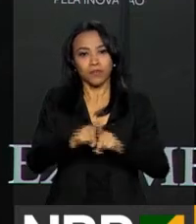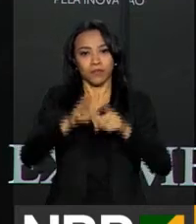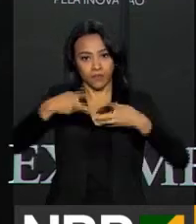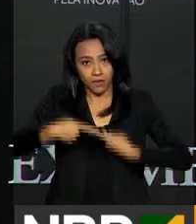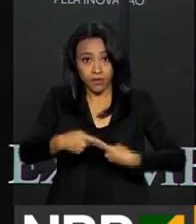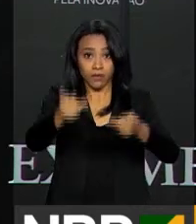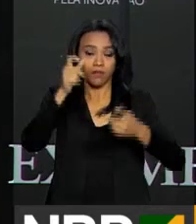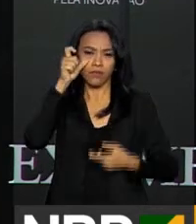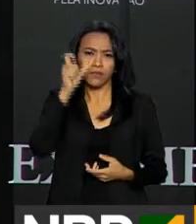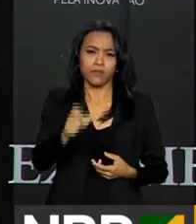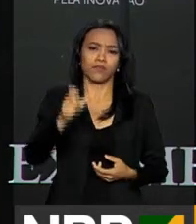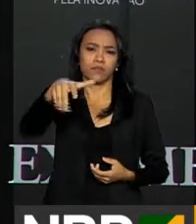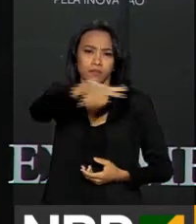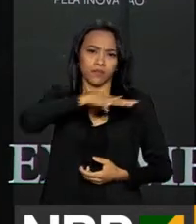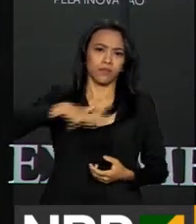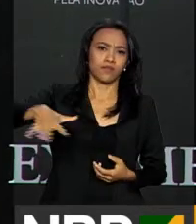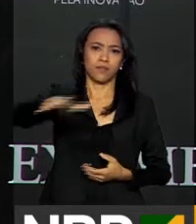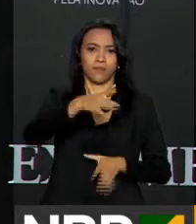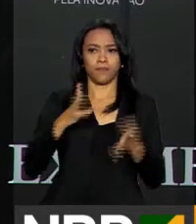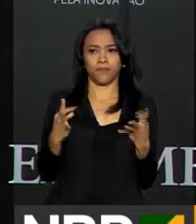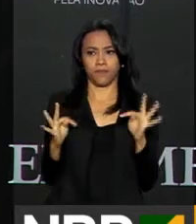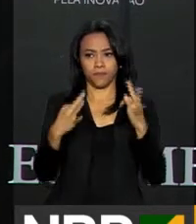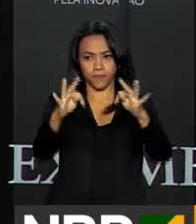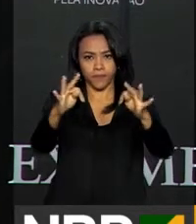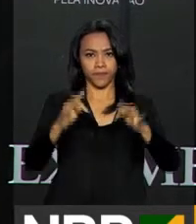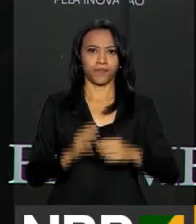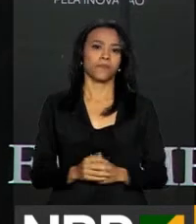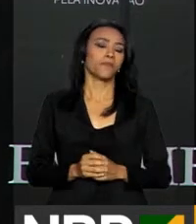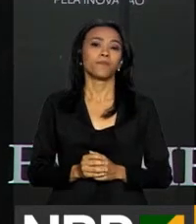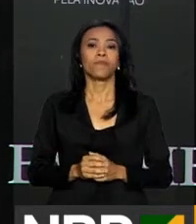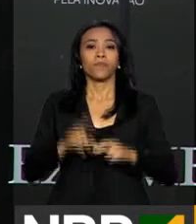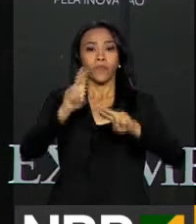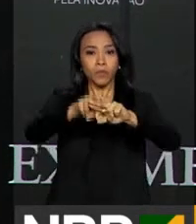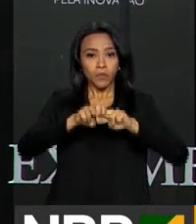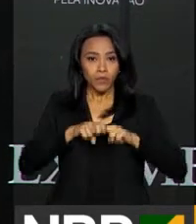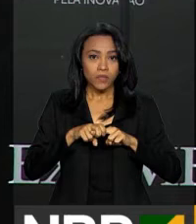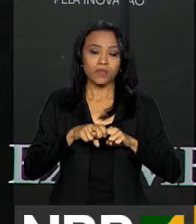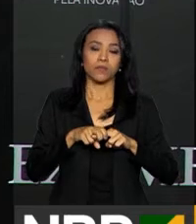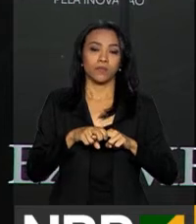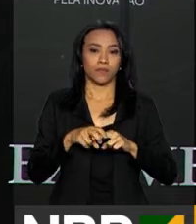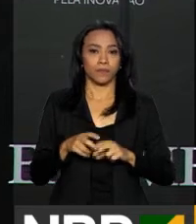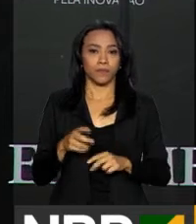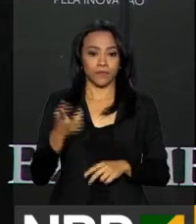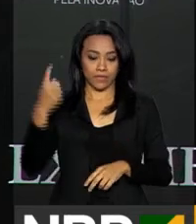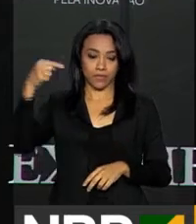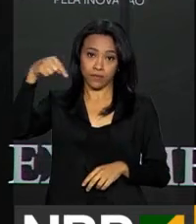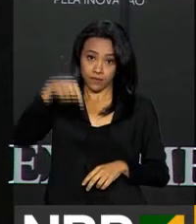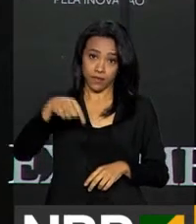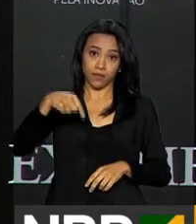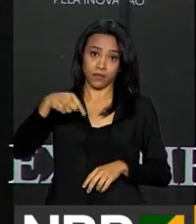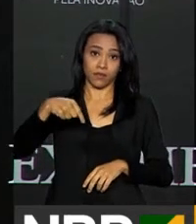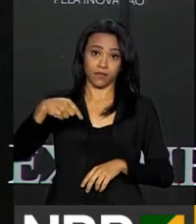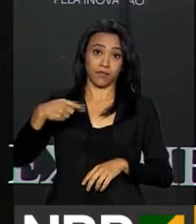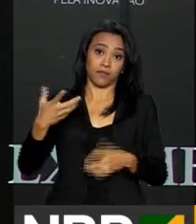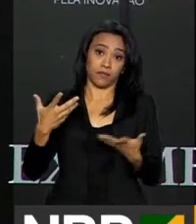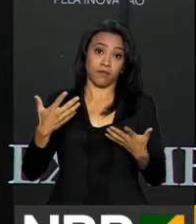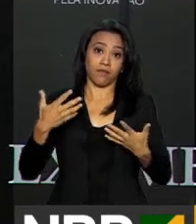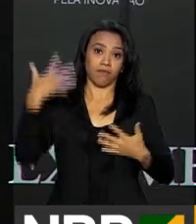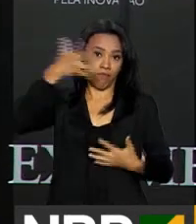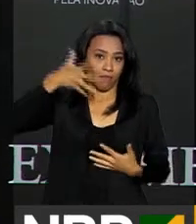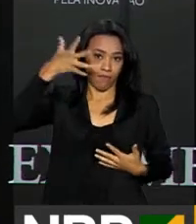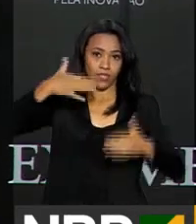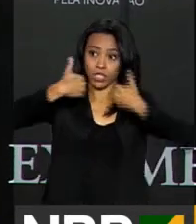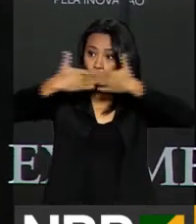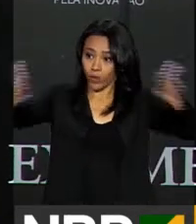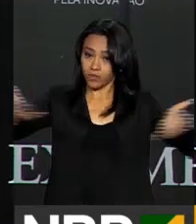pelo avanço tecnológico. Por estas razões inaugurais que eu estou mencionando, Robson, eu quero